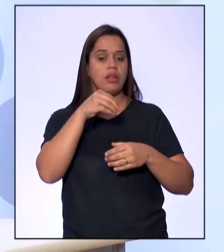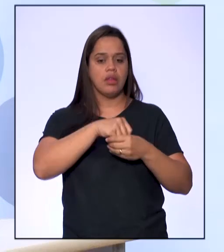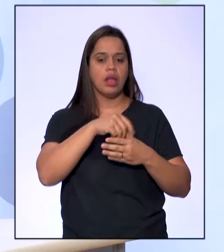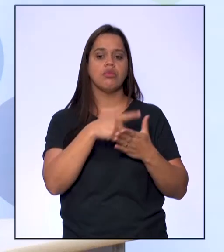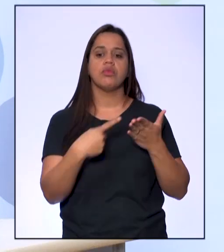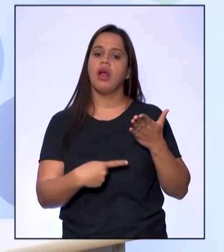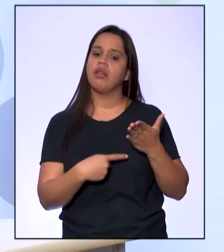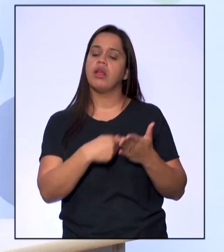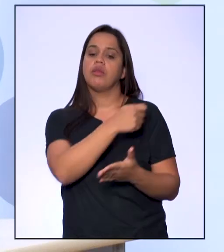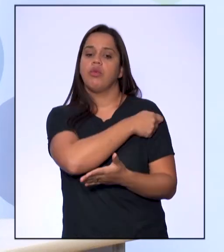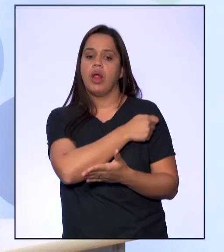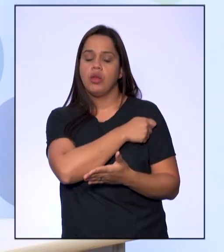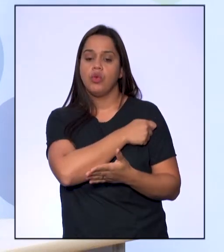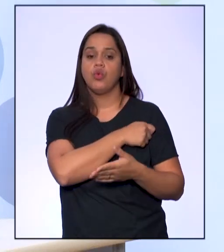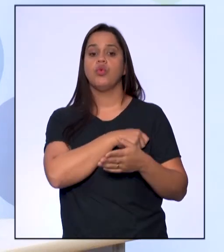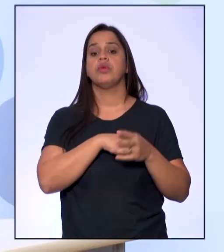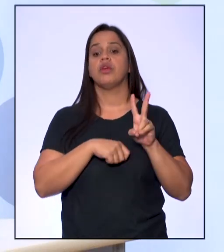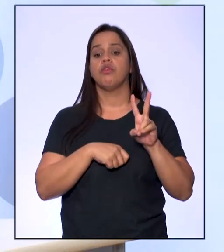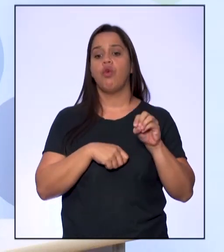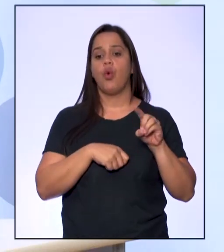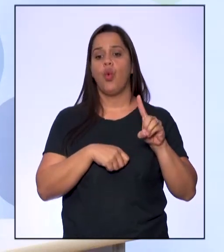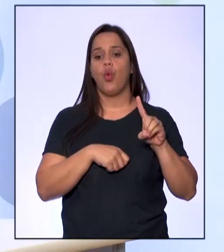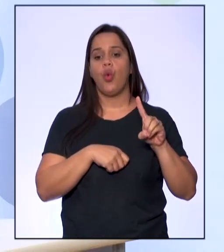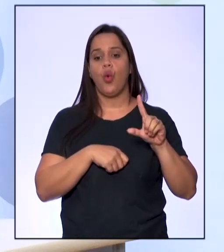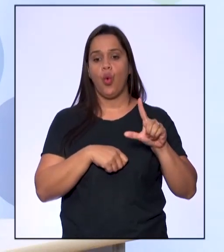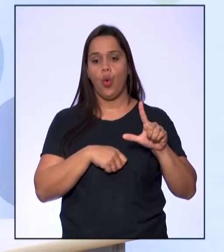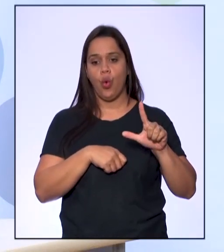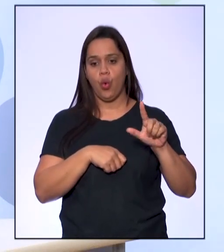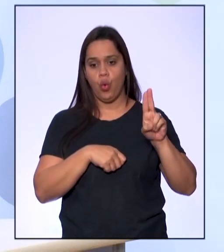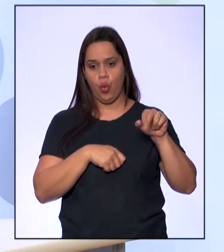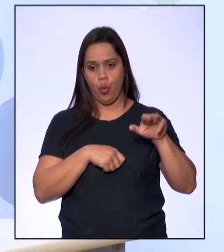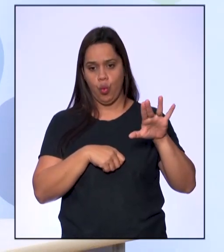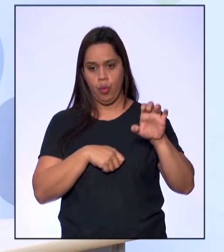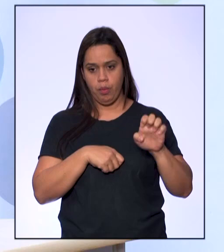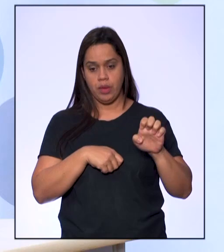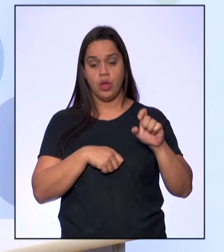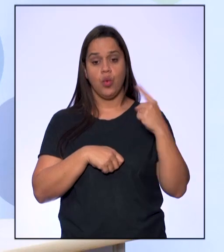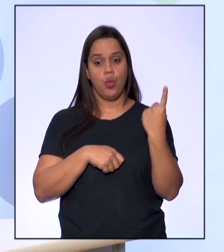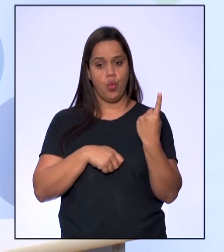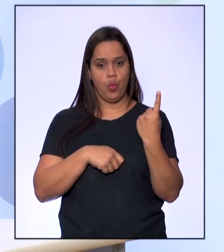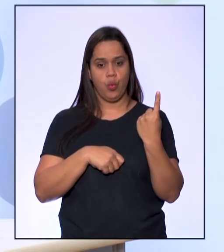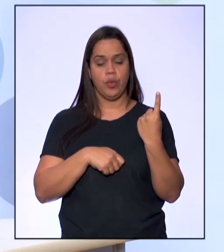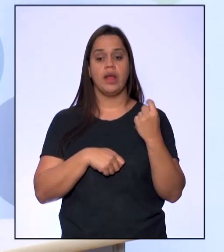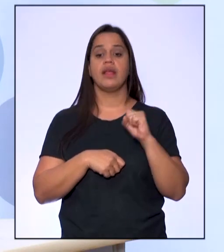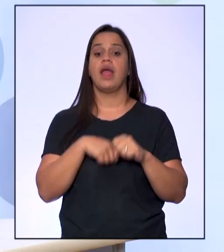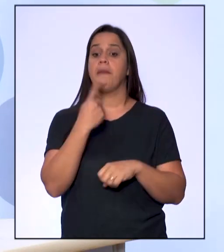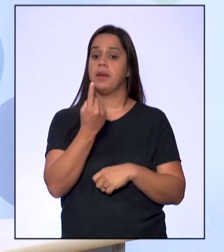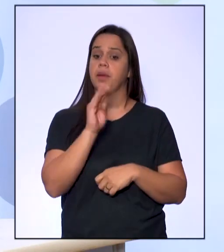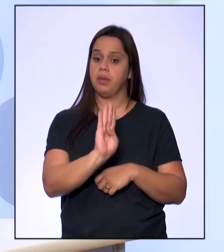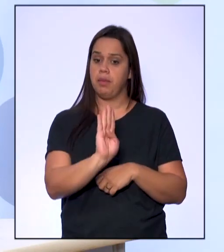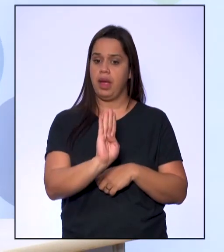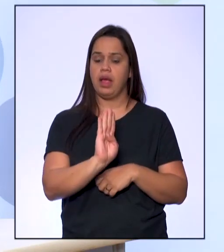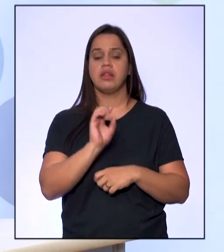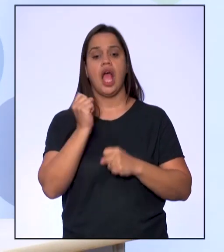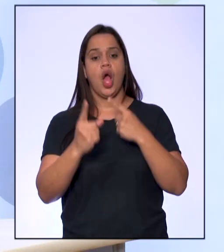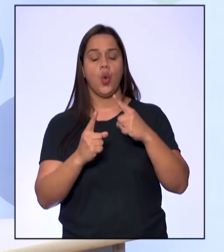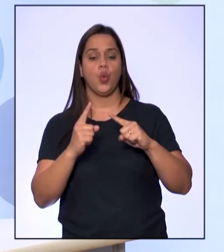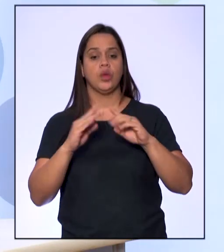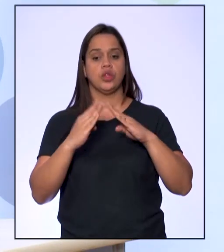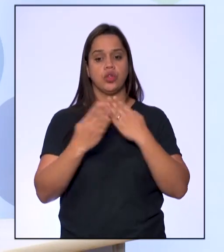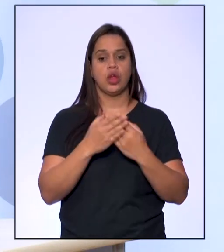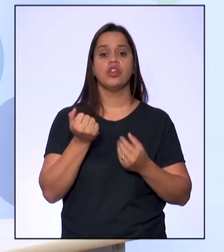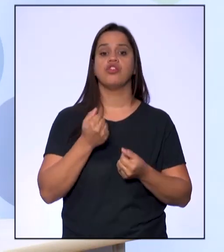Situação de aprendizagem. Vocês já receberam o caderno, algumas escolas ainda estão entregando, alguns alunos já até fizeram